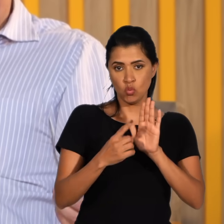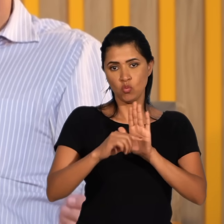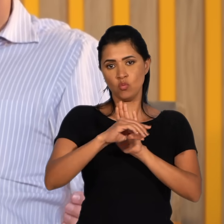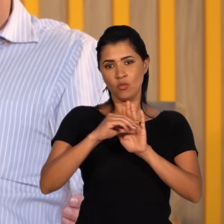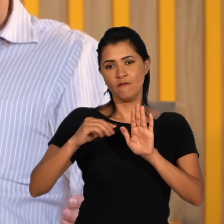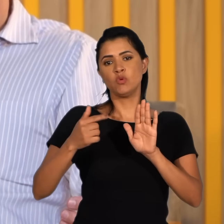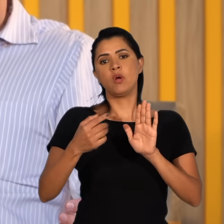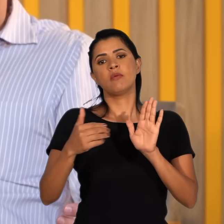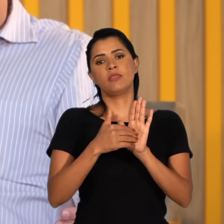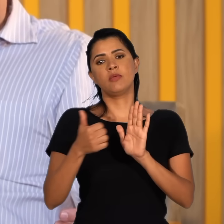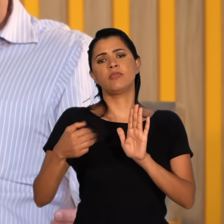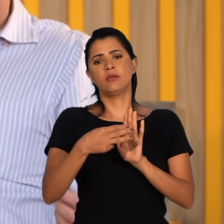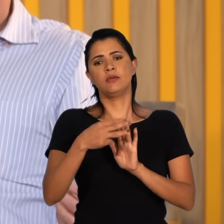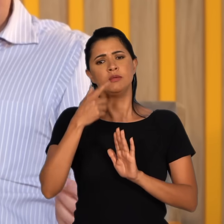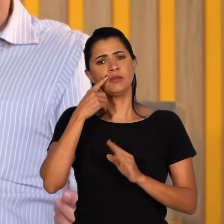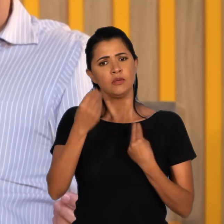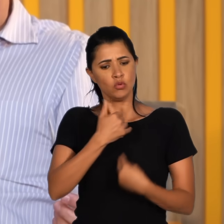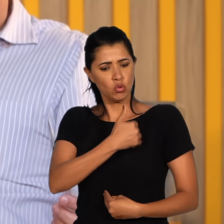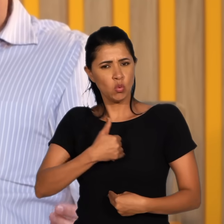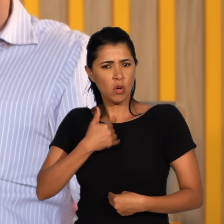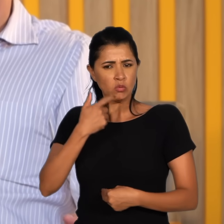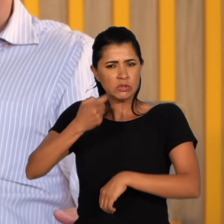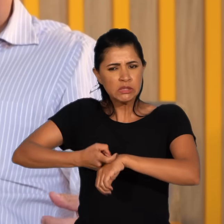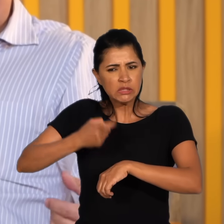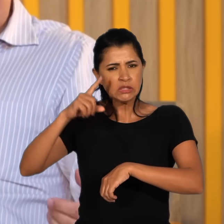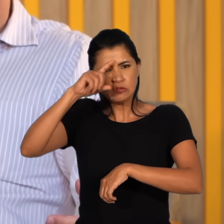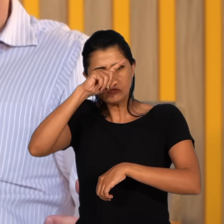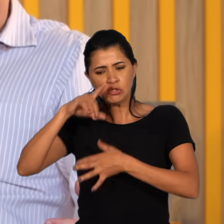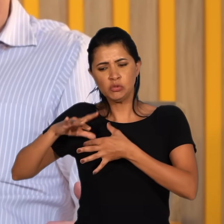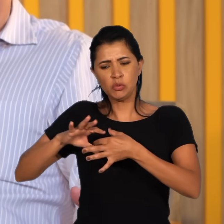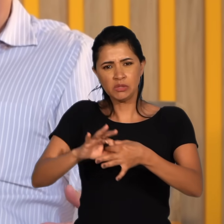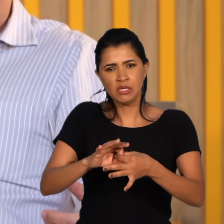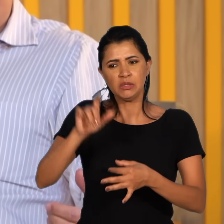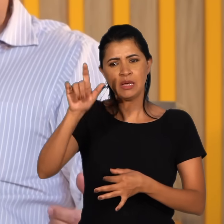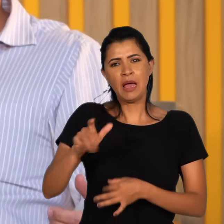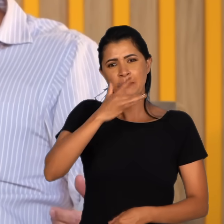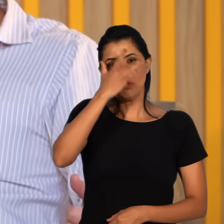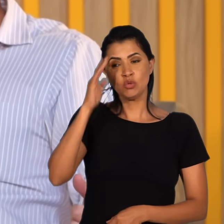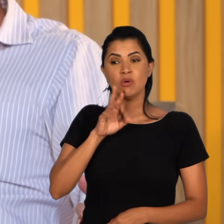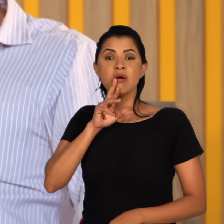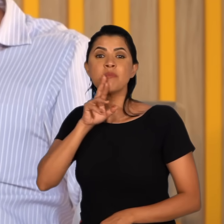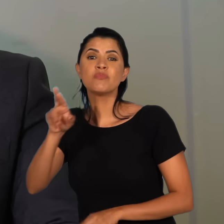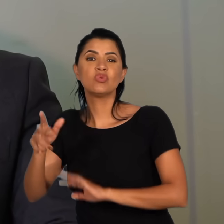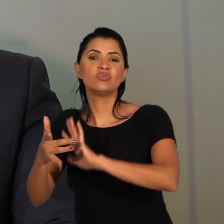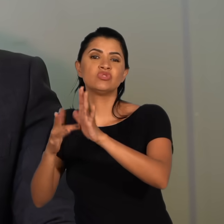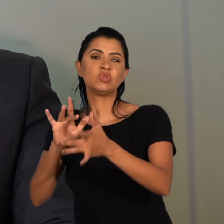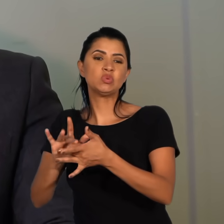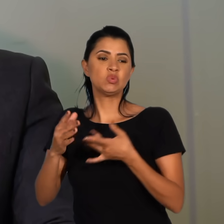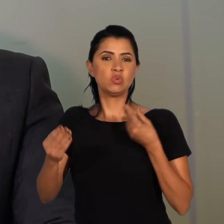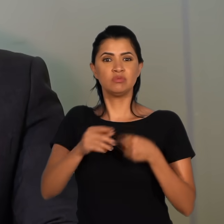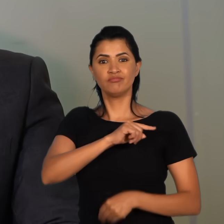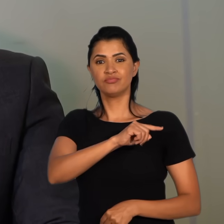aqui que Dura realidade João retrata sobre as pessoas responderem a Jesus